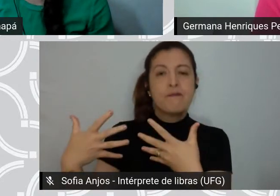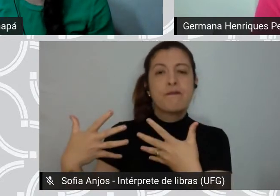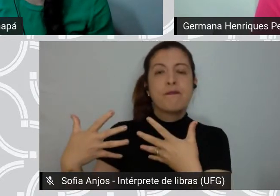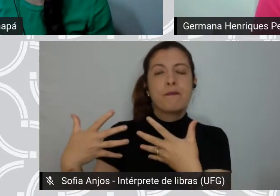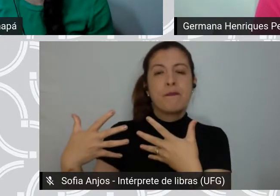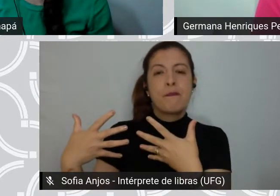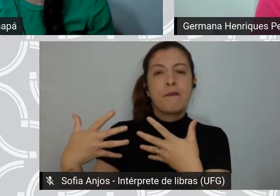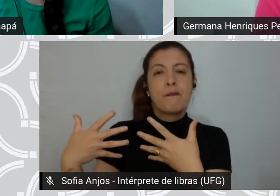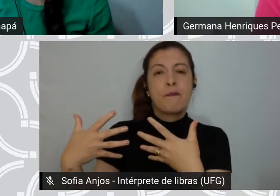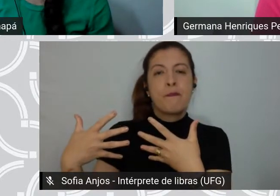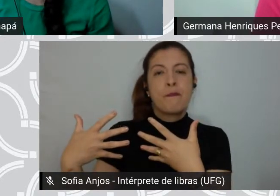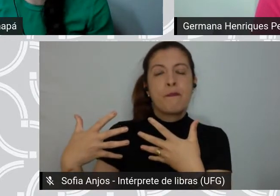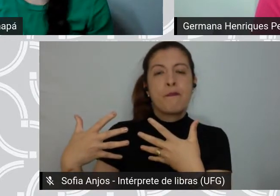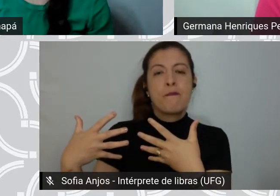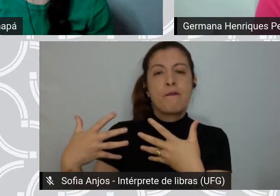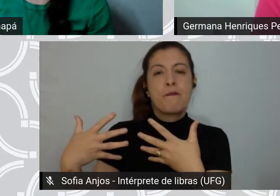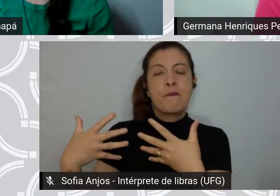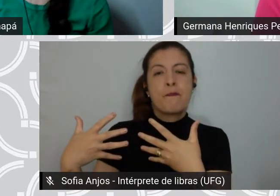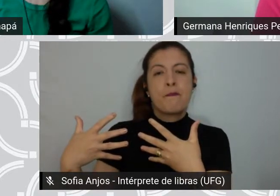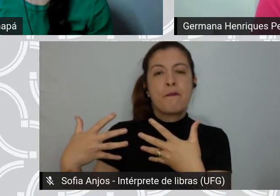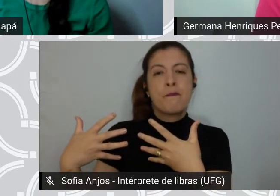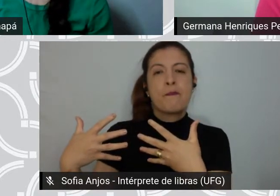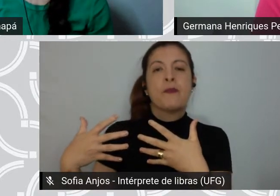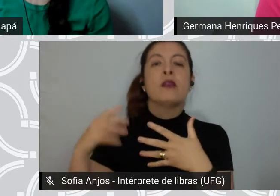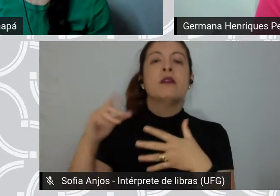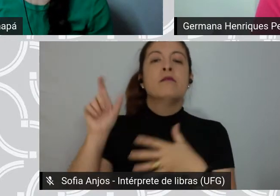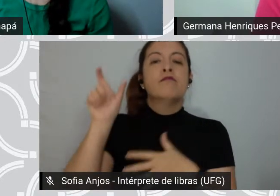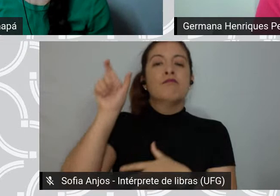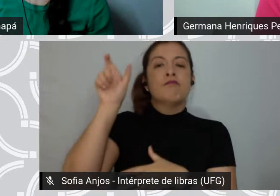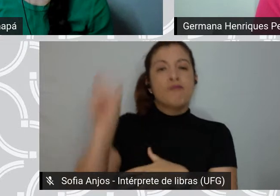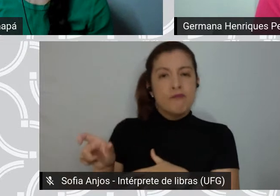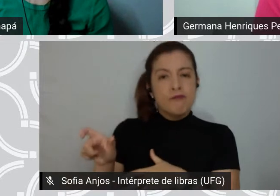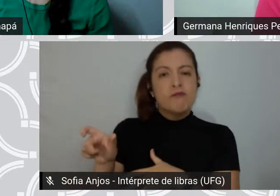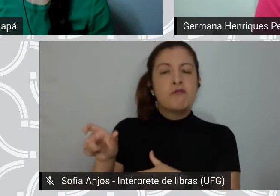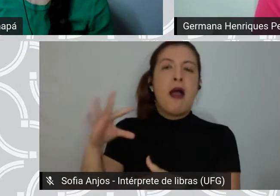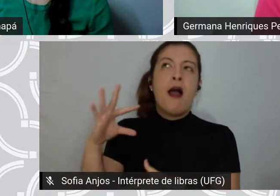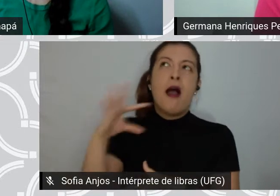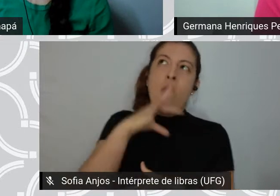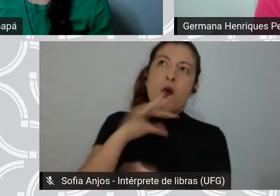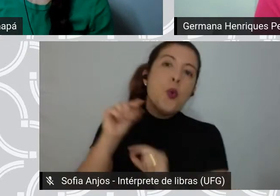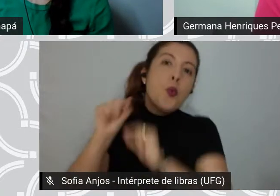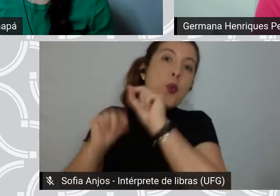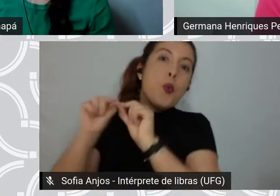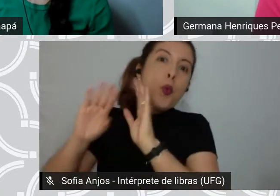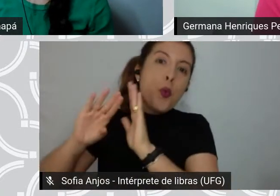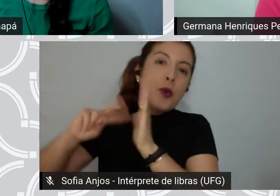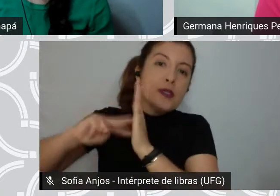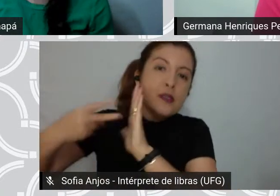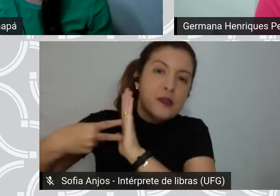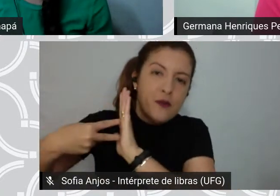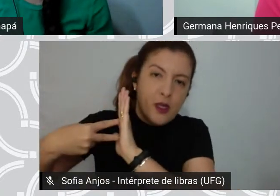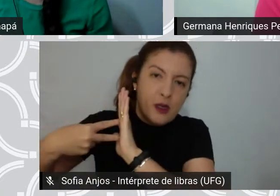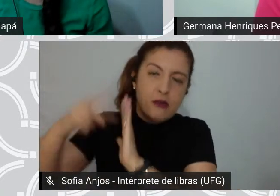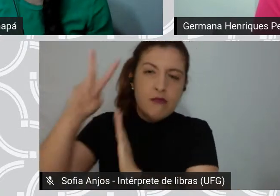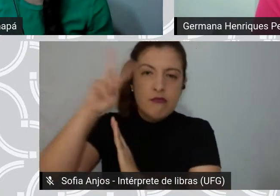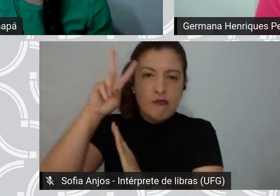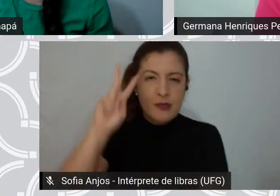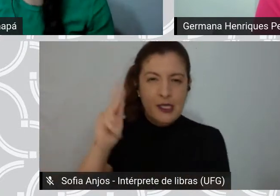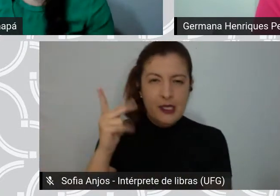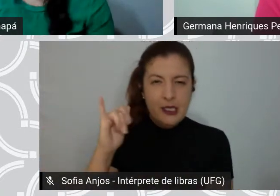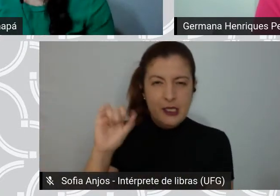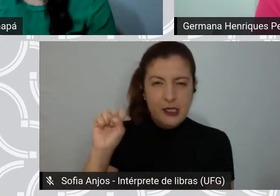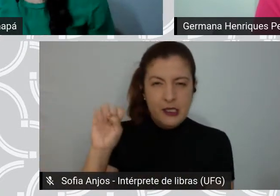a definição do que ela acha que é a historiografia da tradução. Eu vou citar a colega.